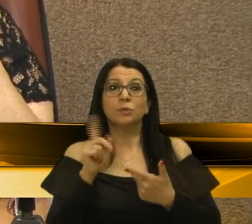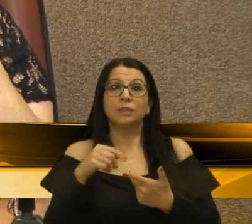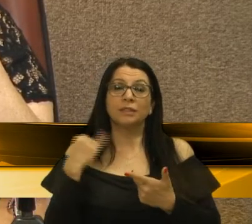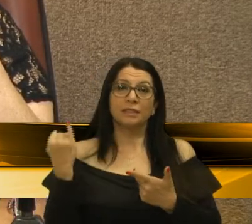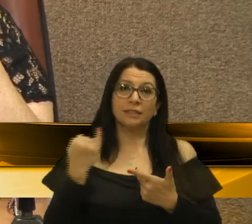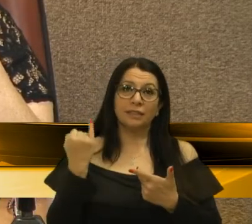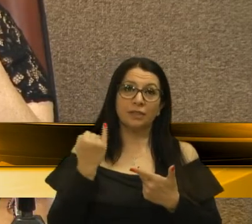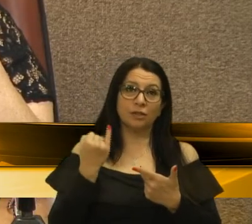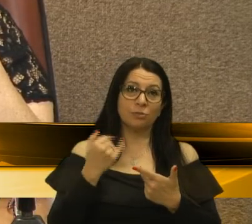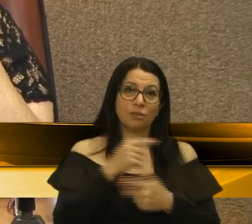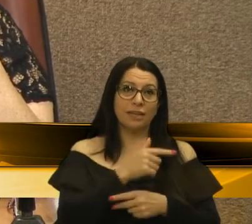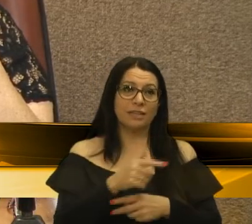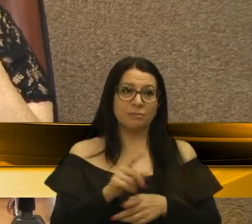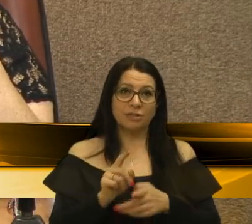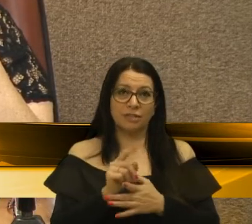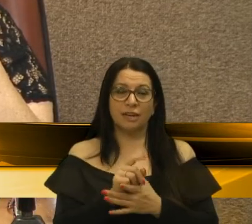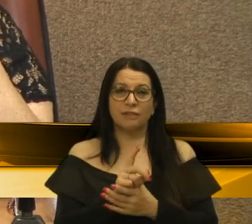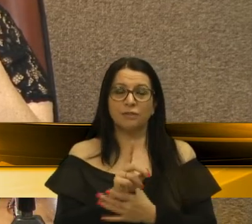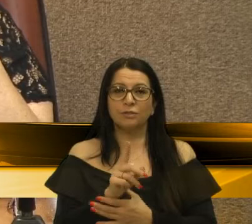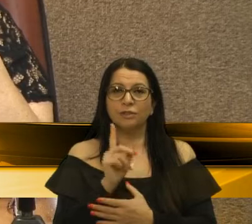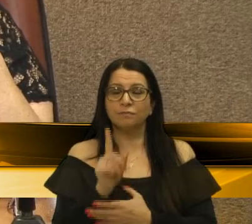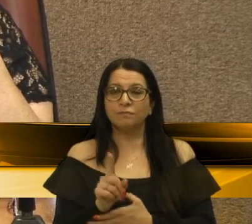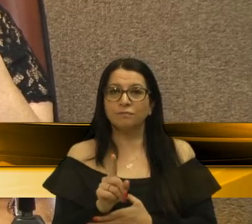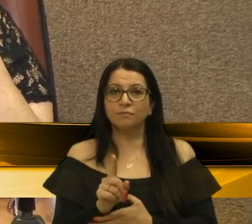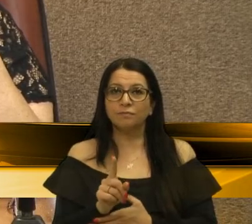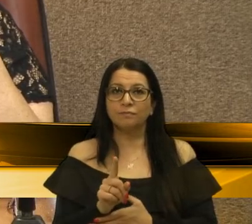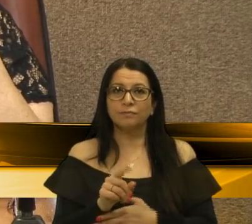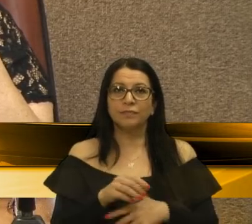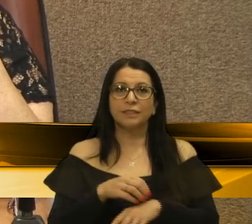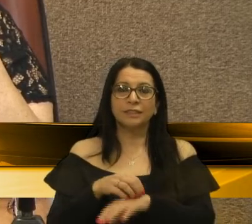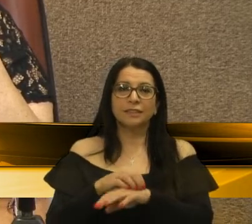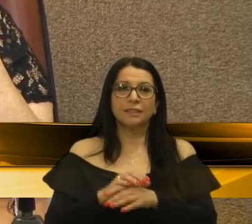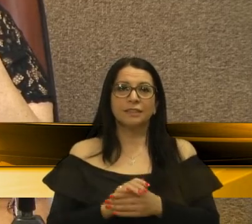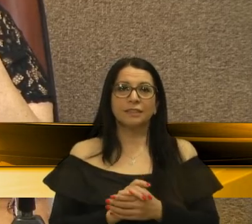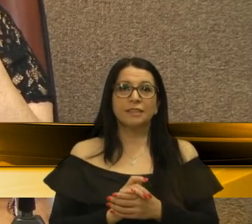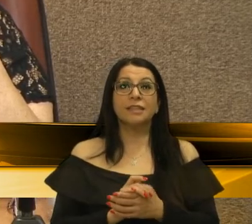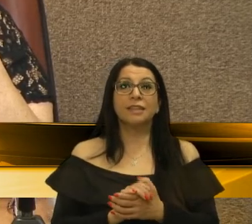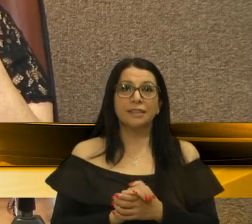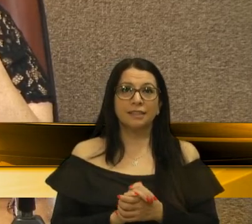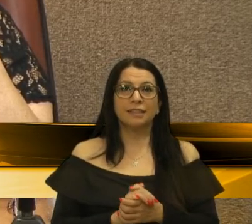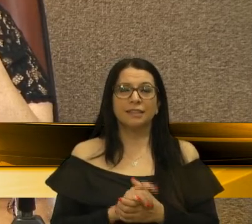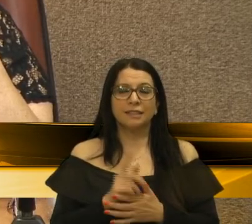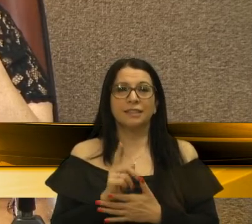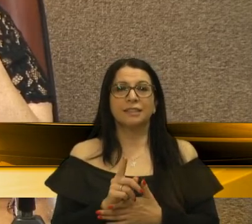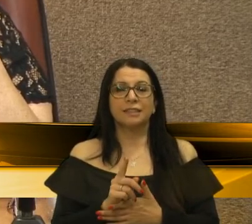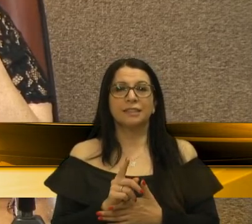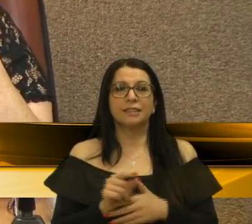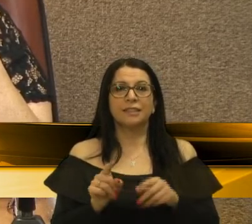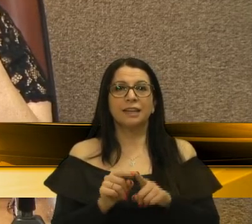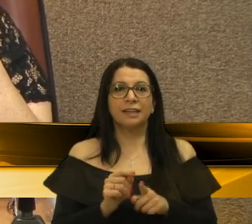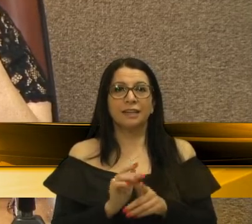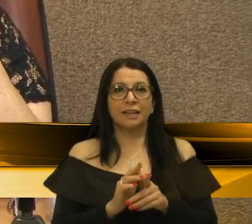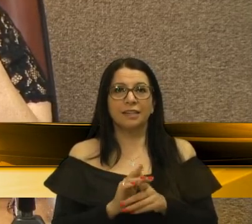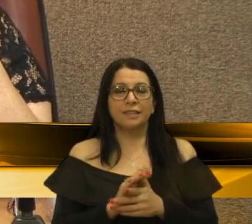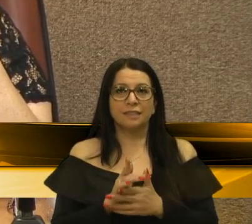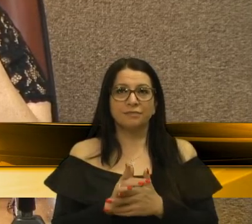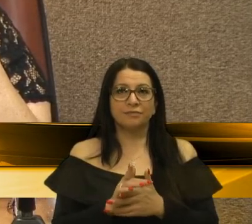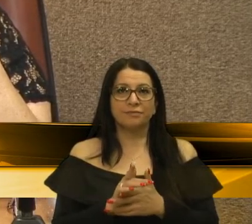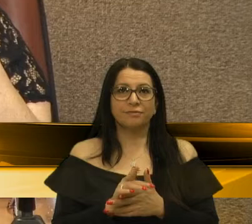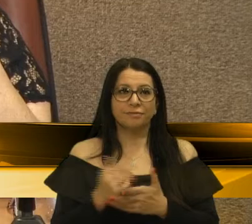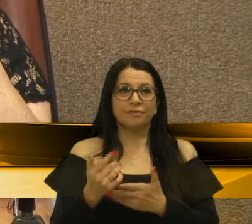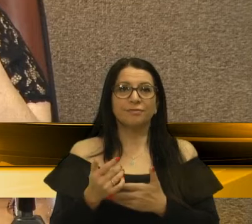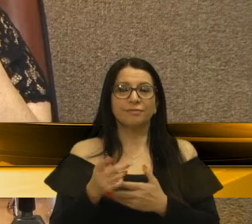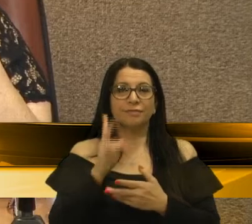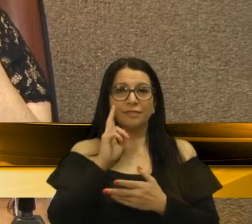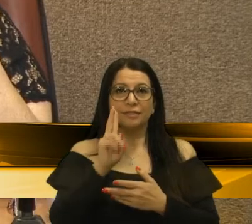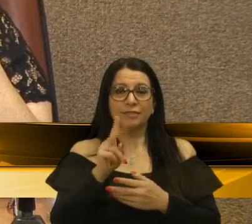importância que a Secretaria de Trânsito está dando para sinalizações. Nós temos, inclusive, sinalizações em frente a escolinhas que estão completamente